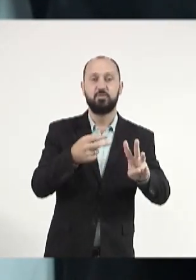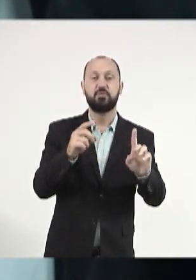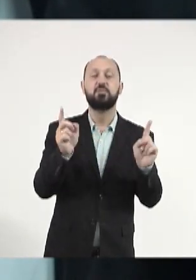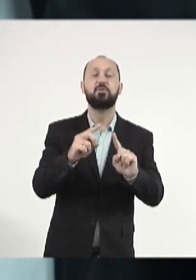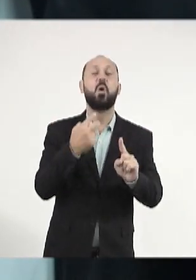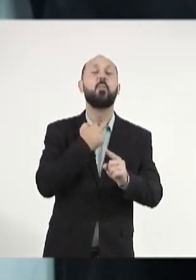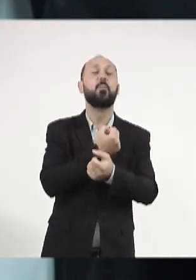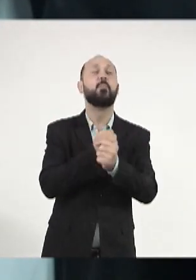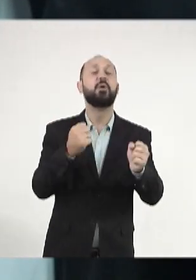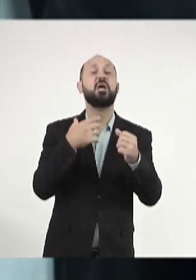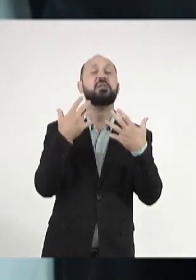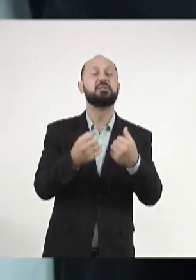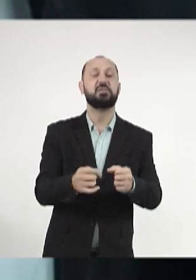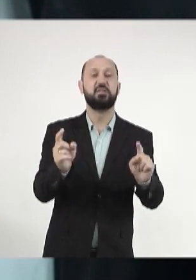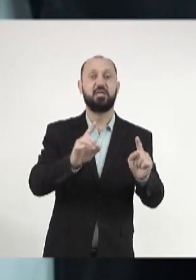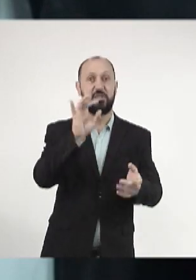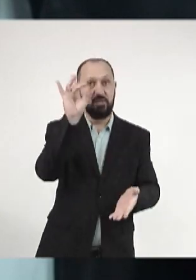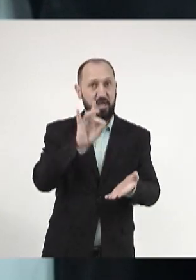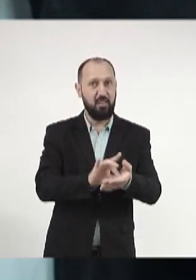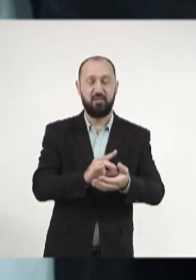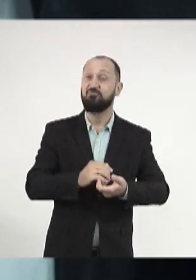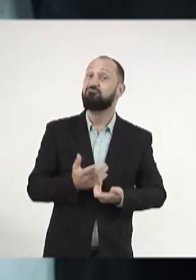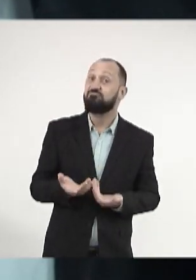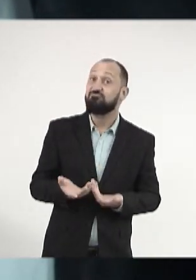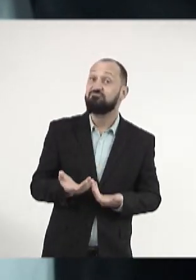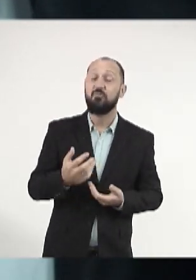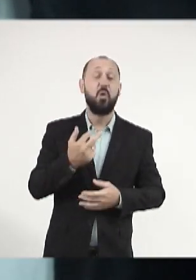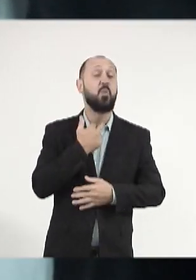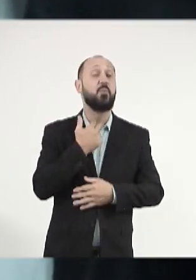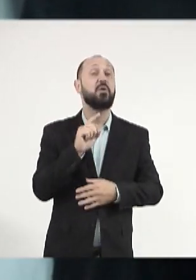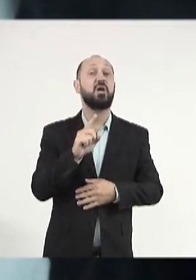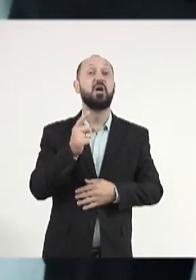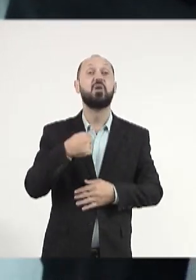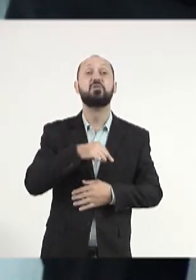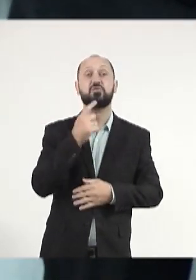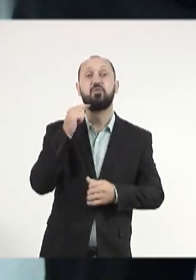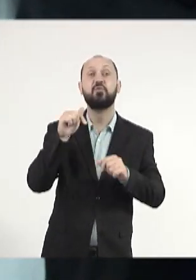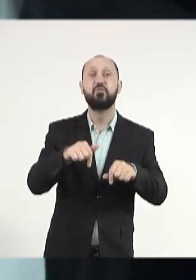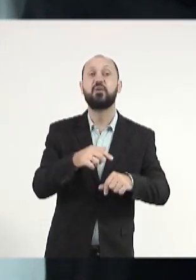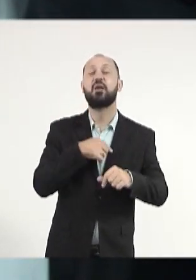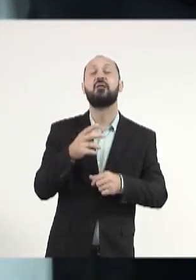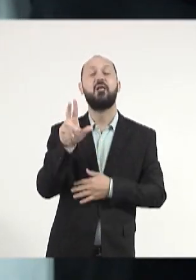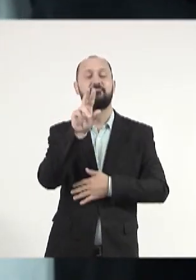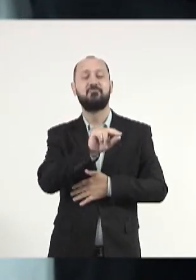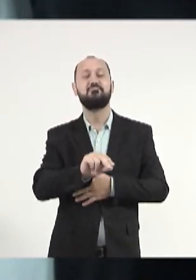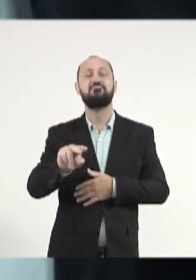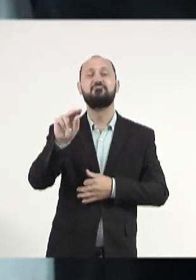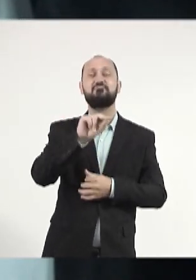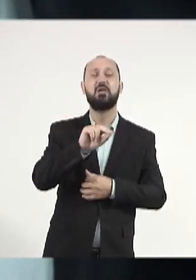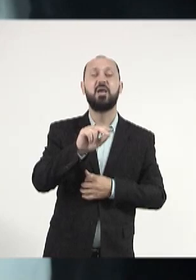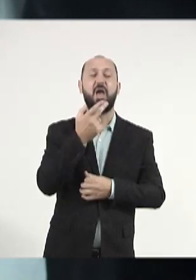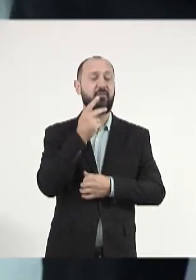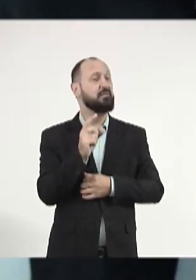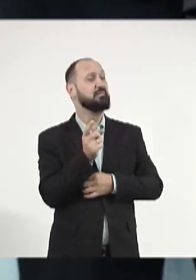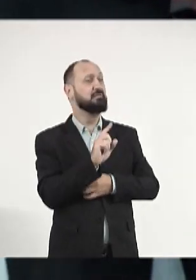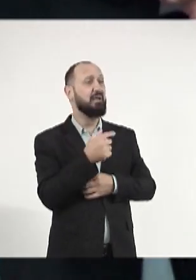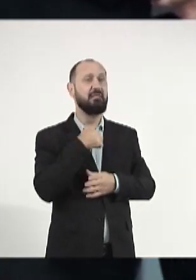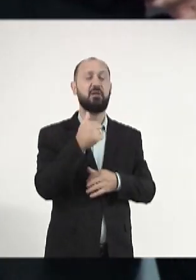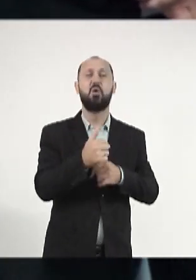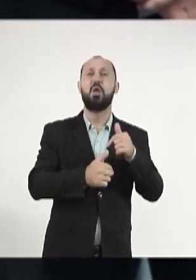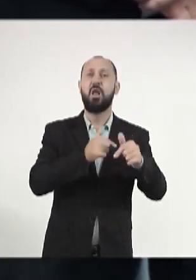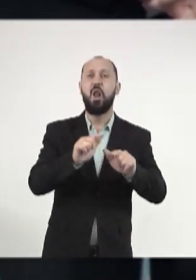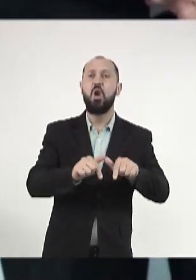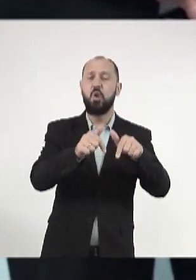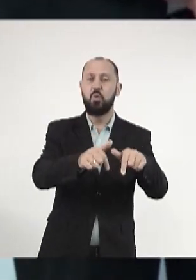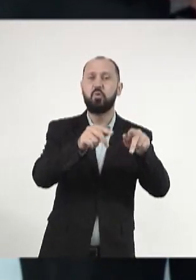E não dá para a gente negar esta realidade. E também não dá para a gente ficar aqui fantasiando e negando a luta dos